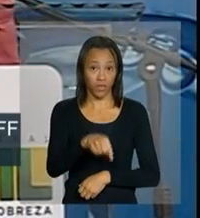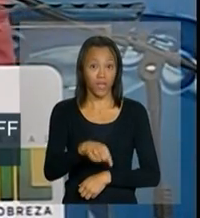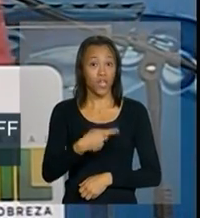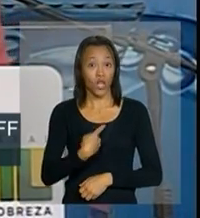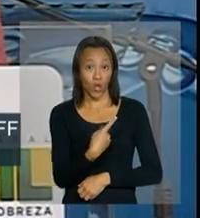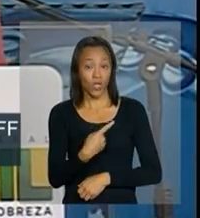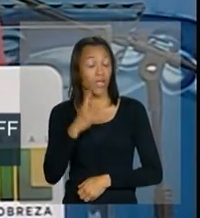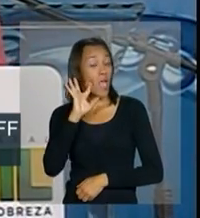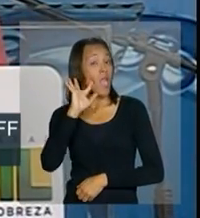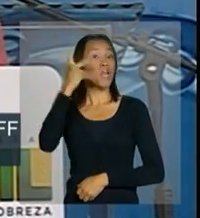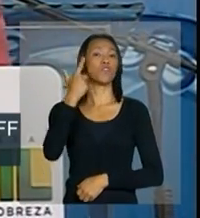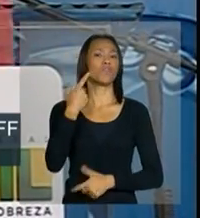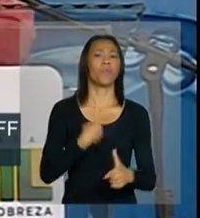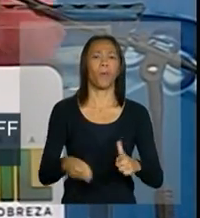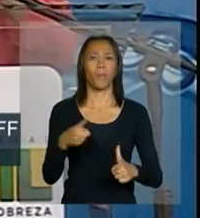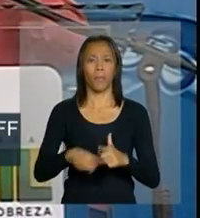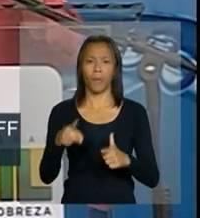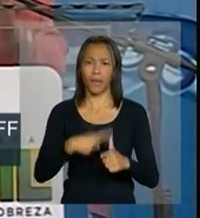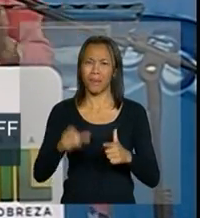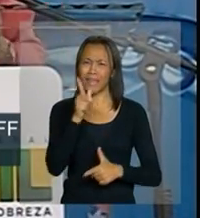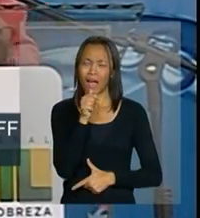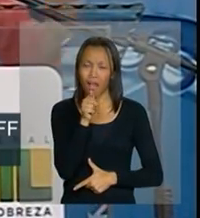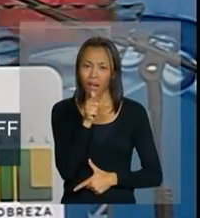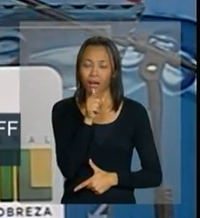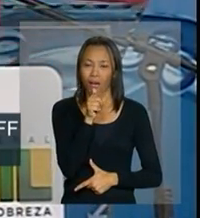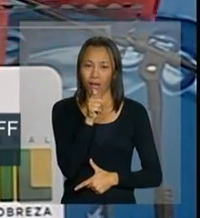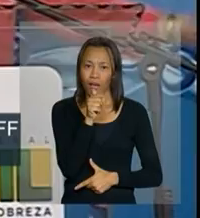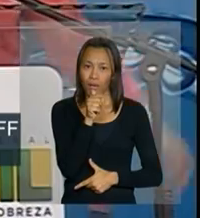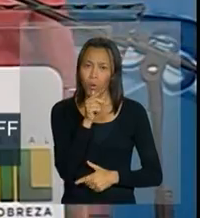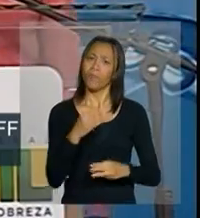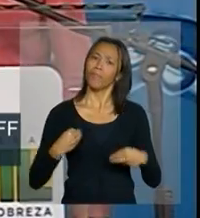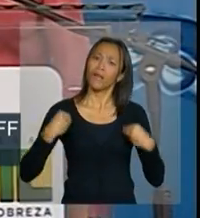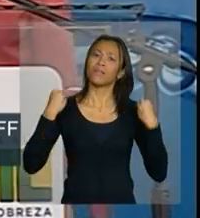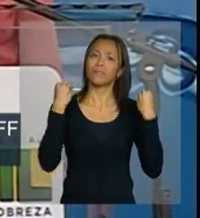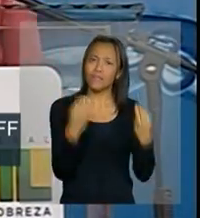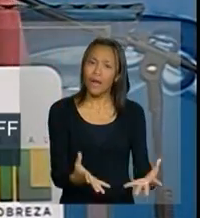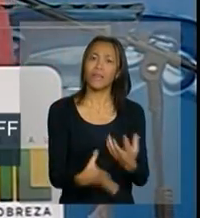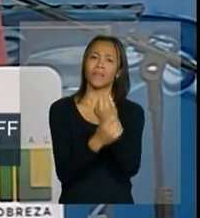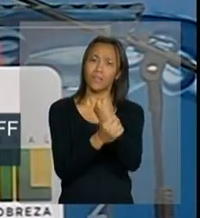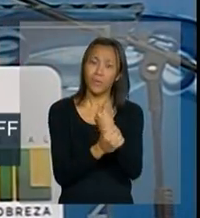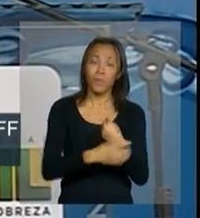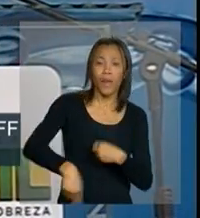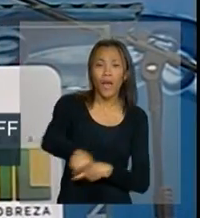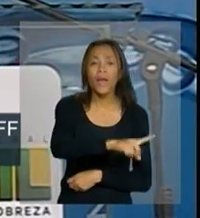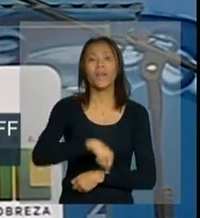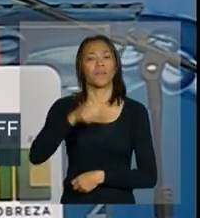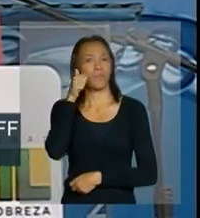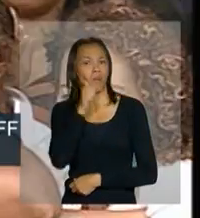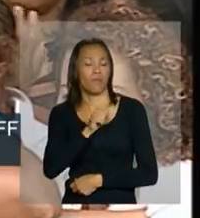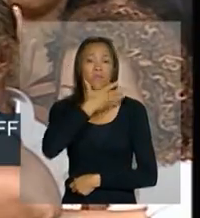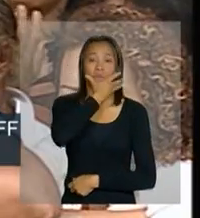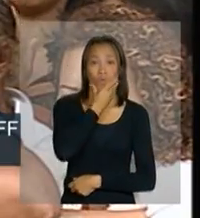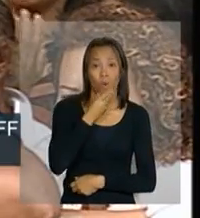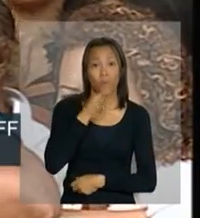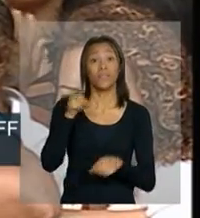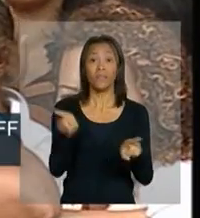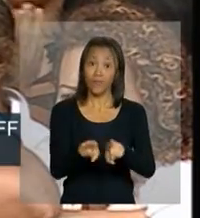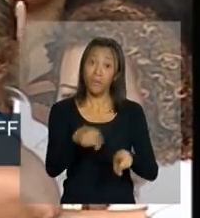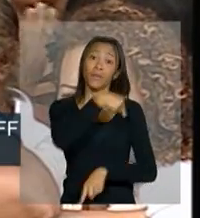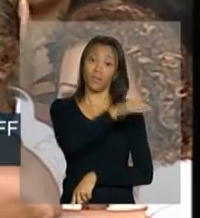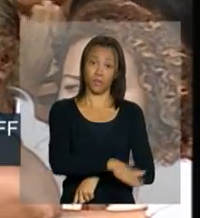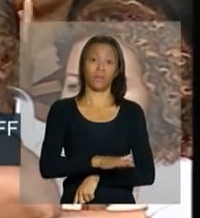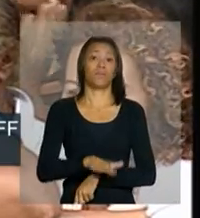resolver o problema da água de uma forma a garantir que as mulheres e os homens, as